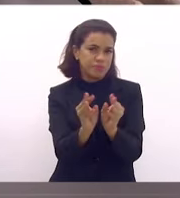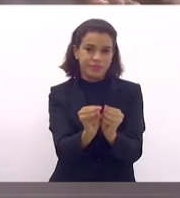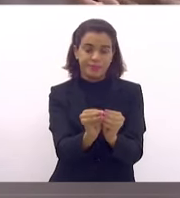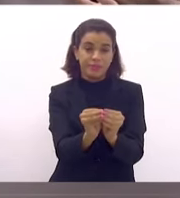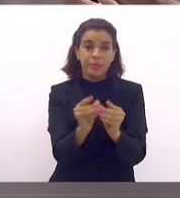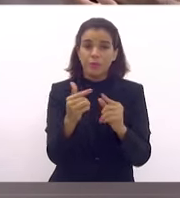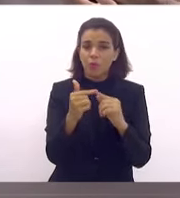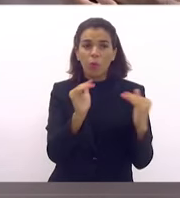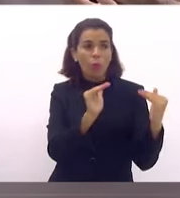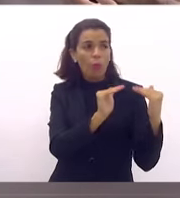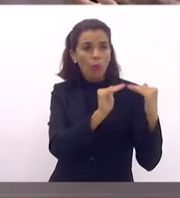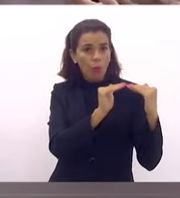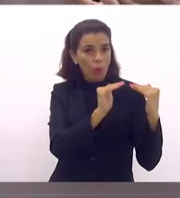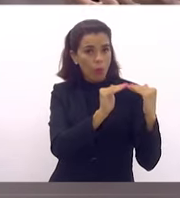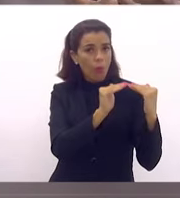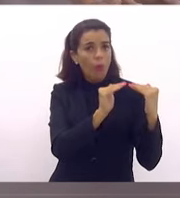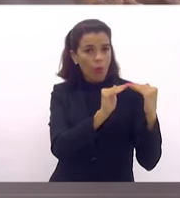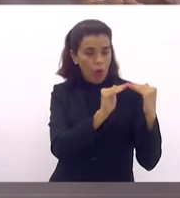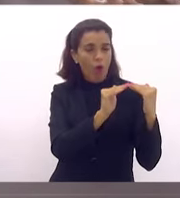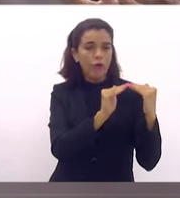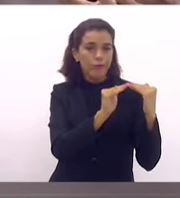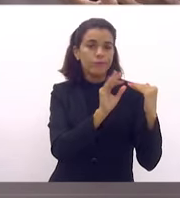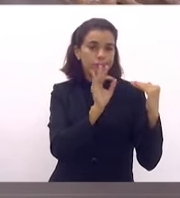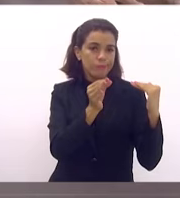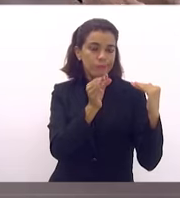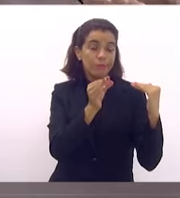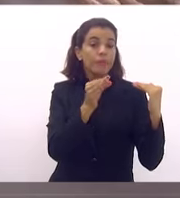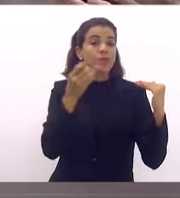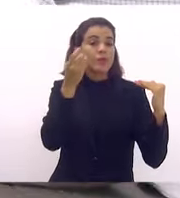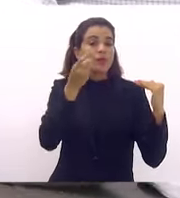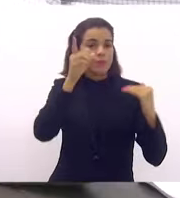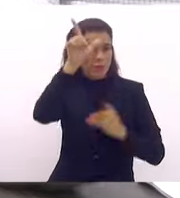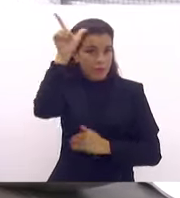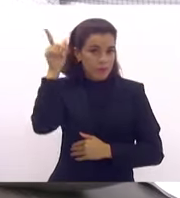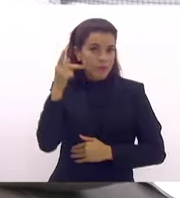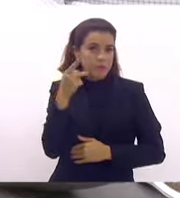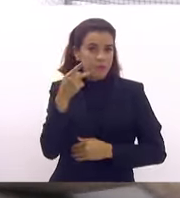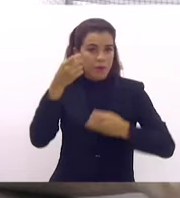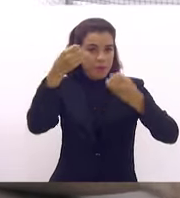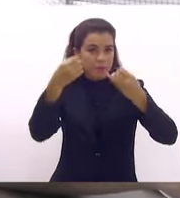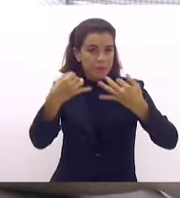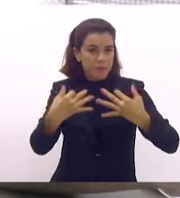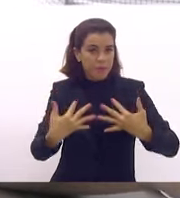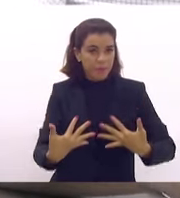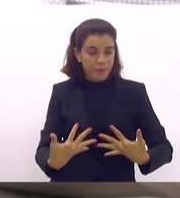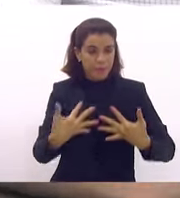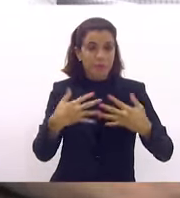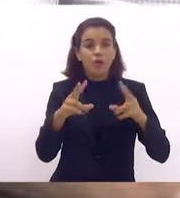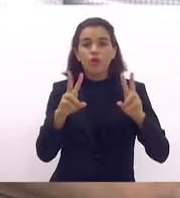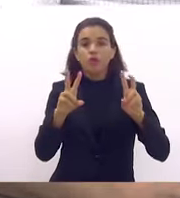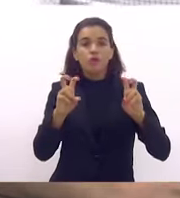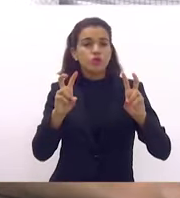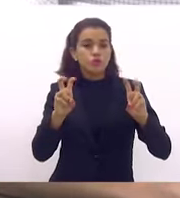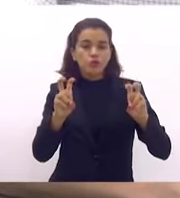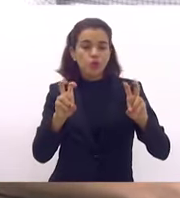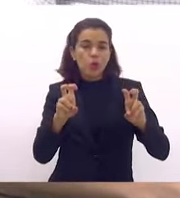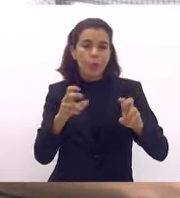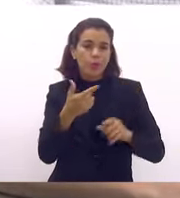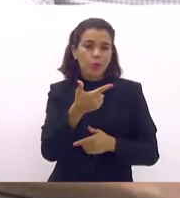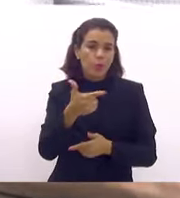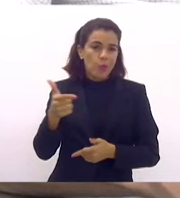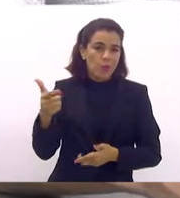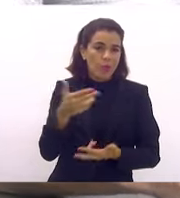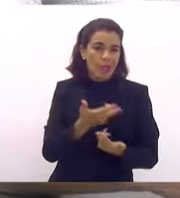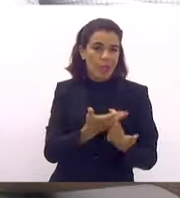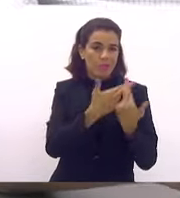porque concordo com o encaminhamento. O deputado Luiz Paulo levantou a questão da baixa diligência, realmente é o que